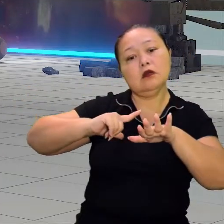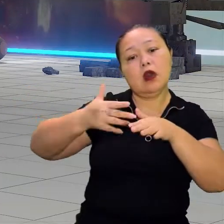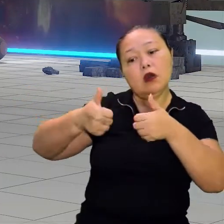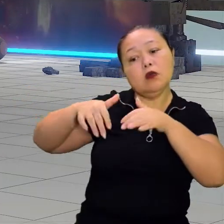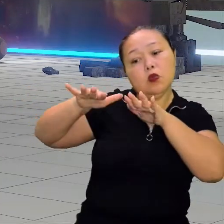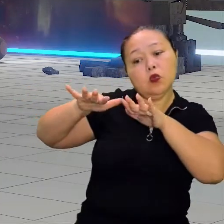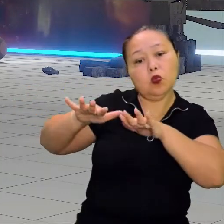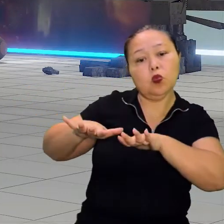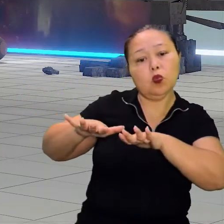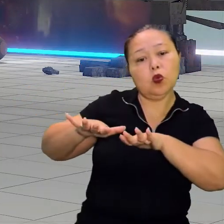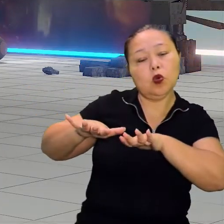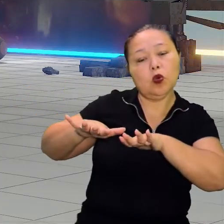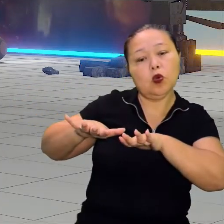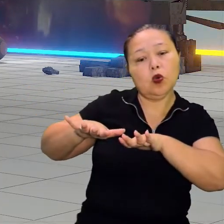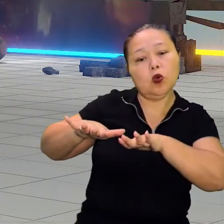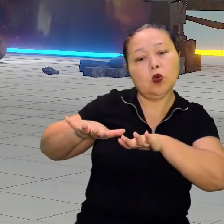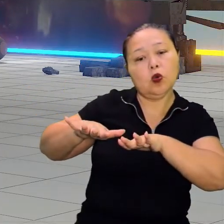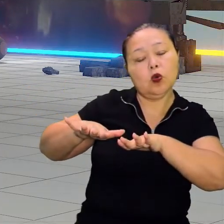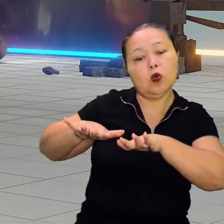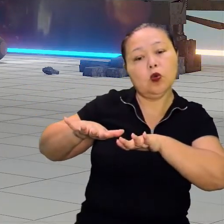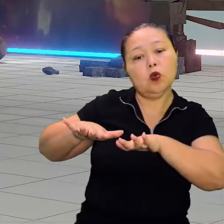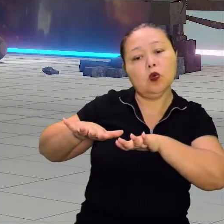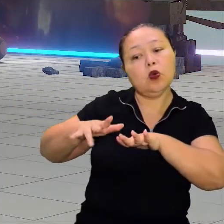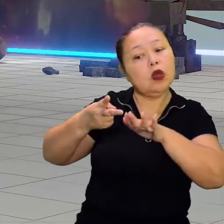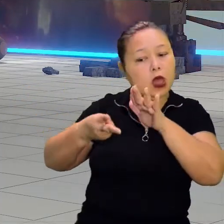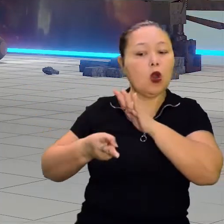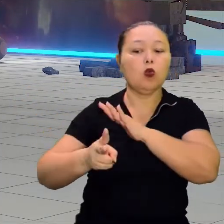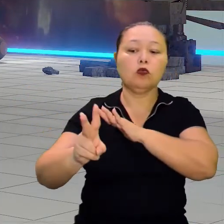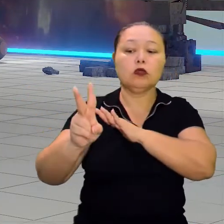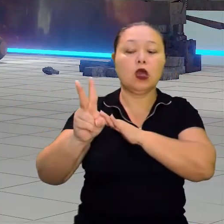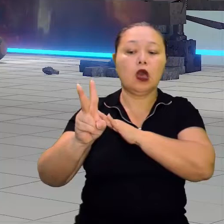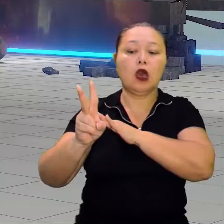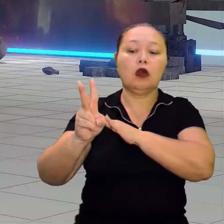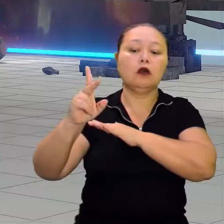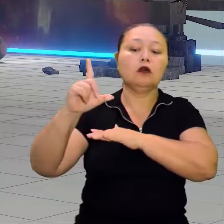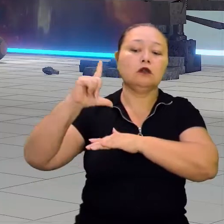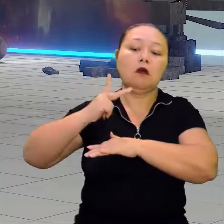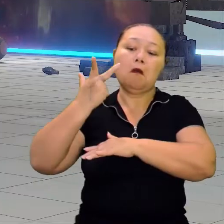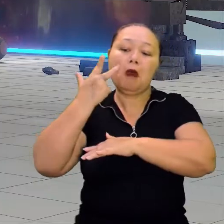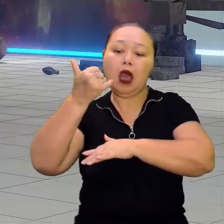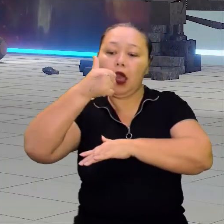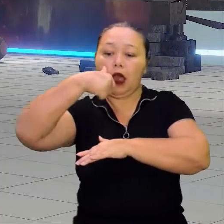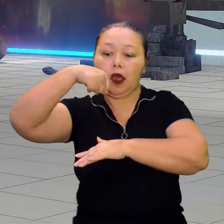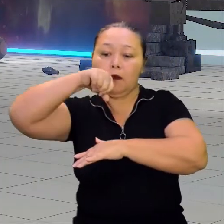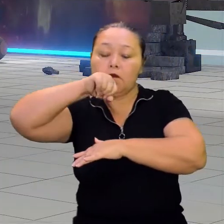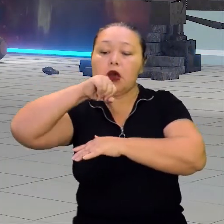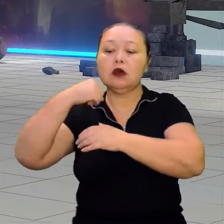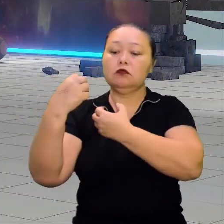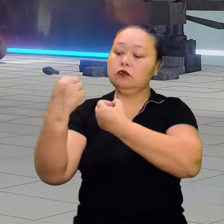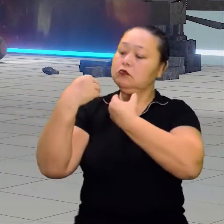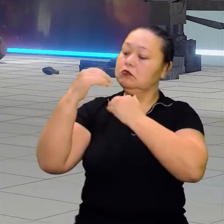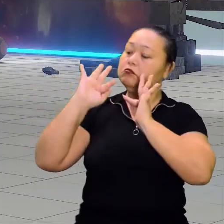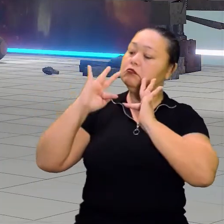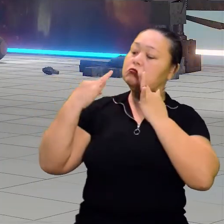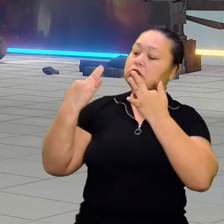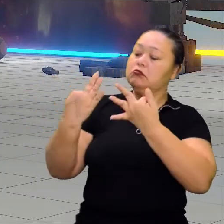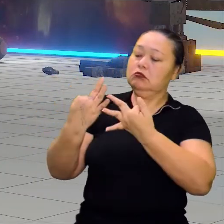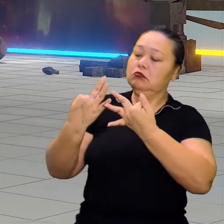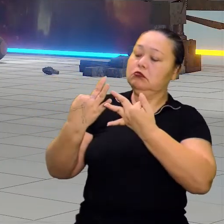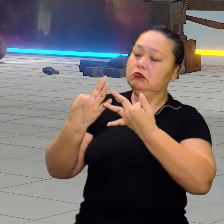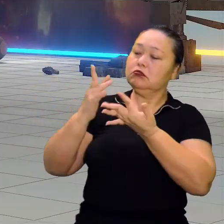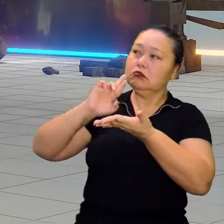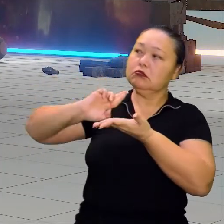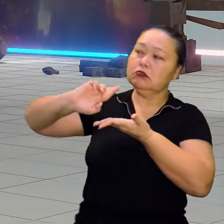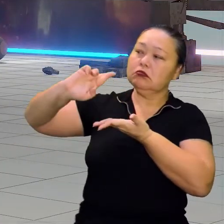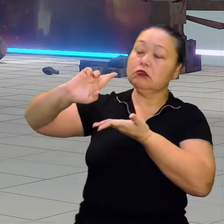consagra, você dá continuidade àquilo que teus pais te ensinaram,